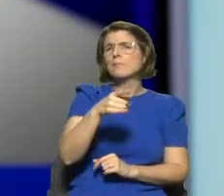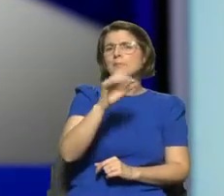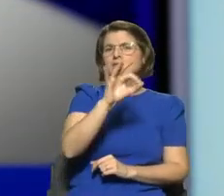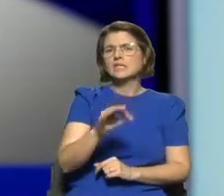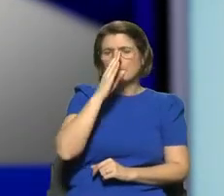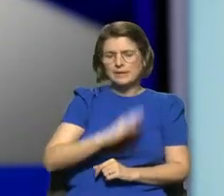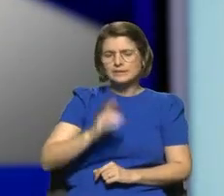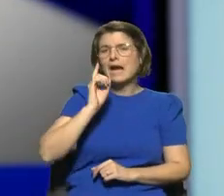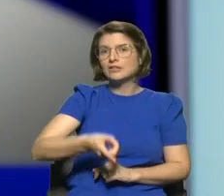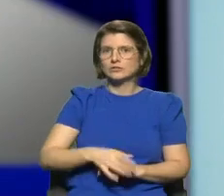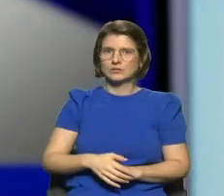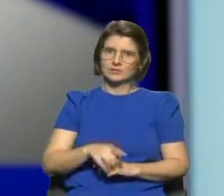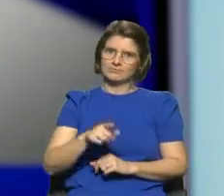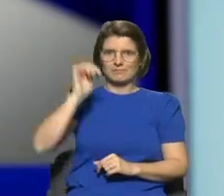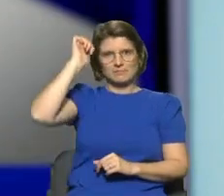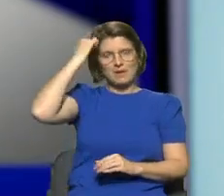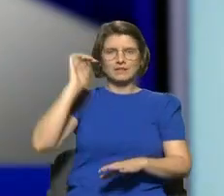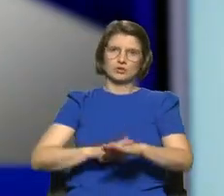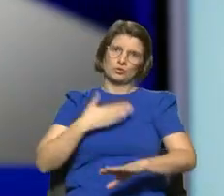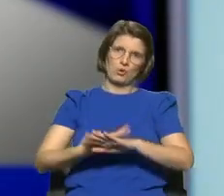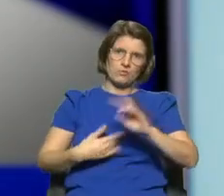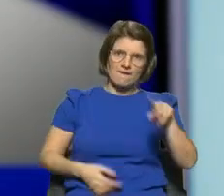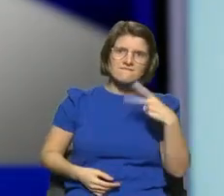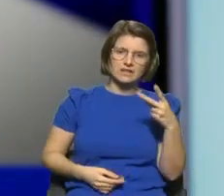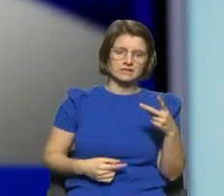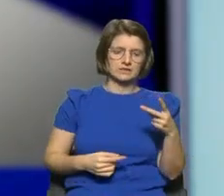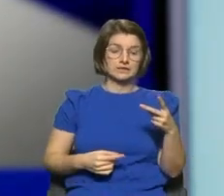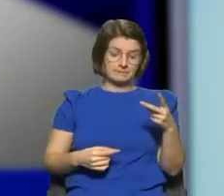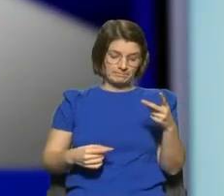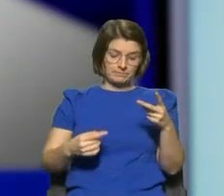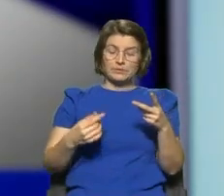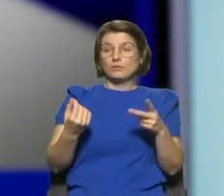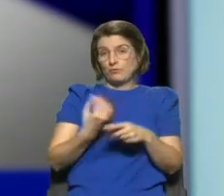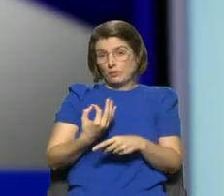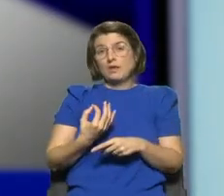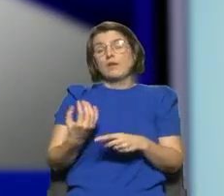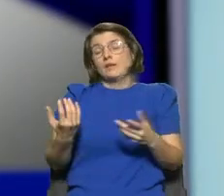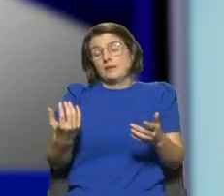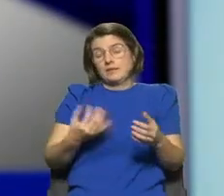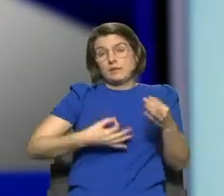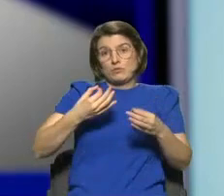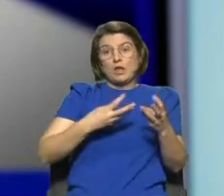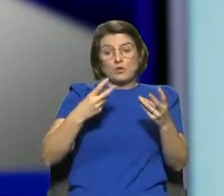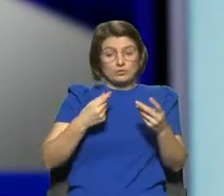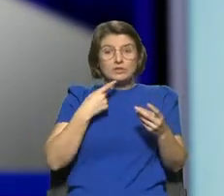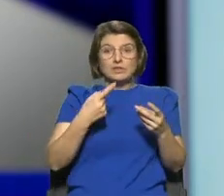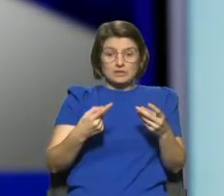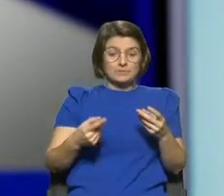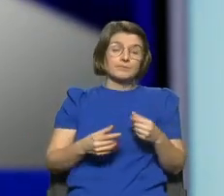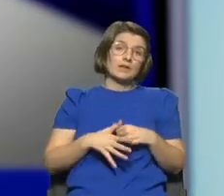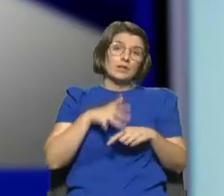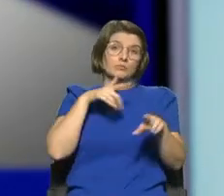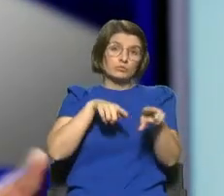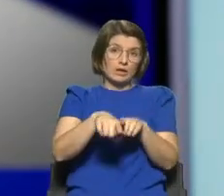essa é uma dupla penalização uma dupla penalização que o próprio tribunal de contas se alenta o deputado eh